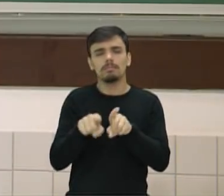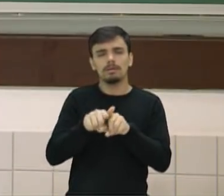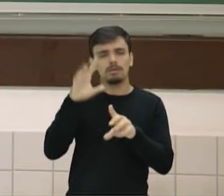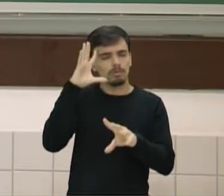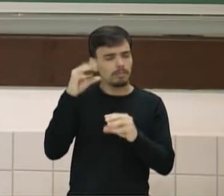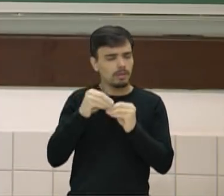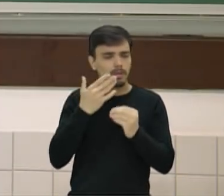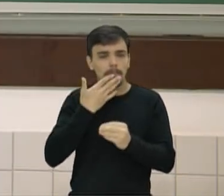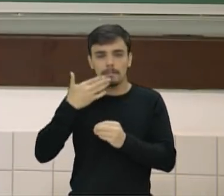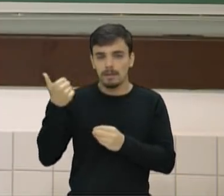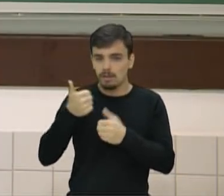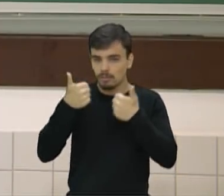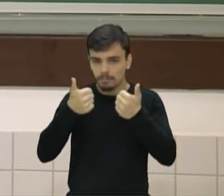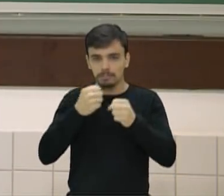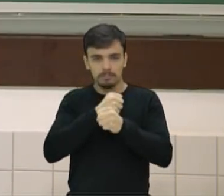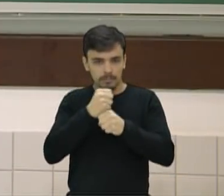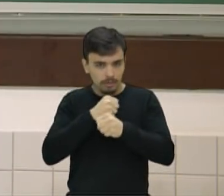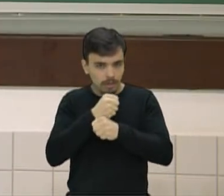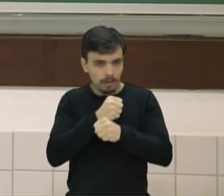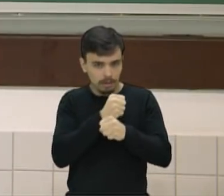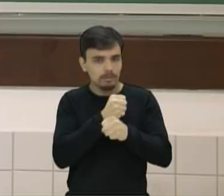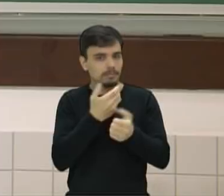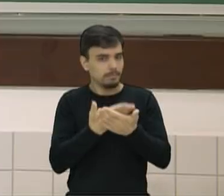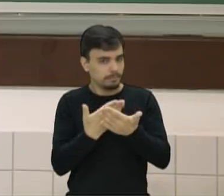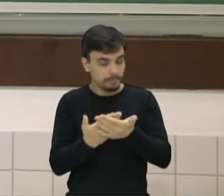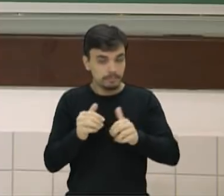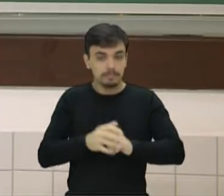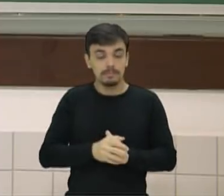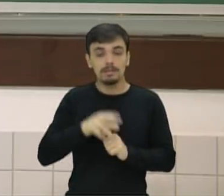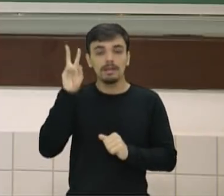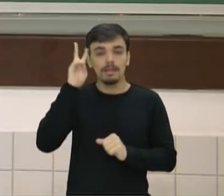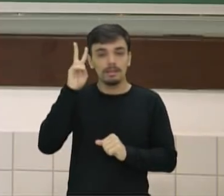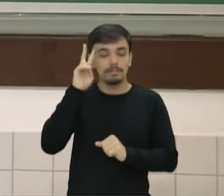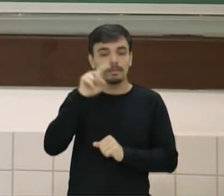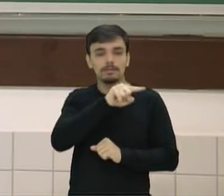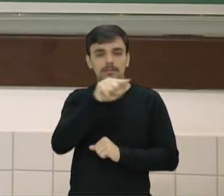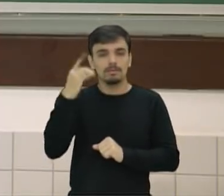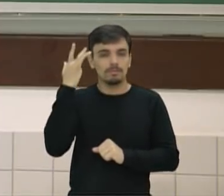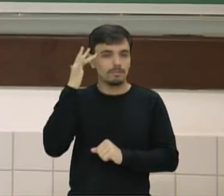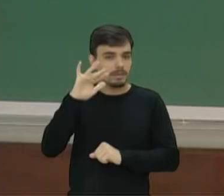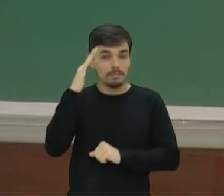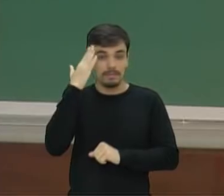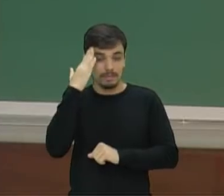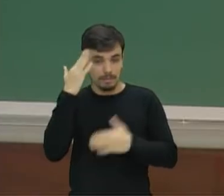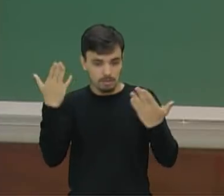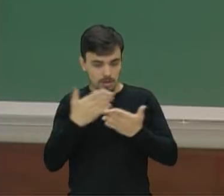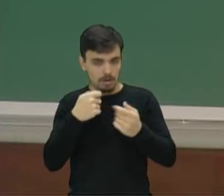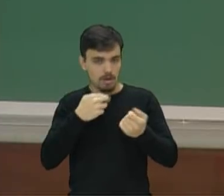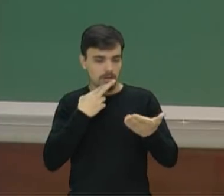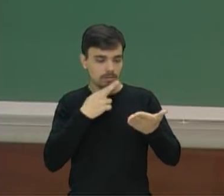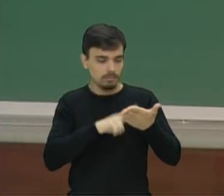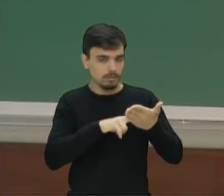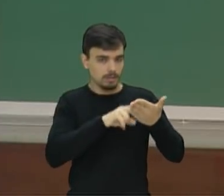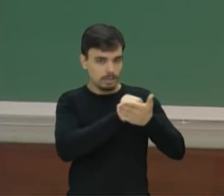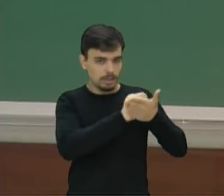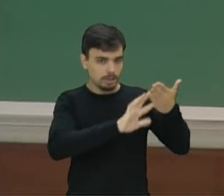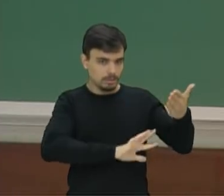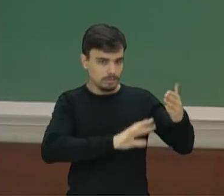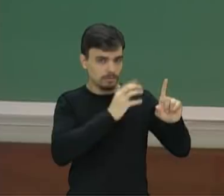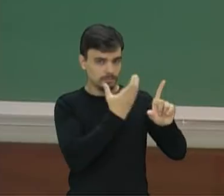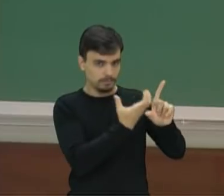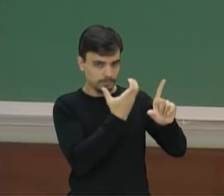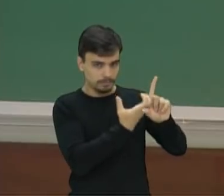maneira possível o nosso ano letivo. Lembrando, quem ainda não sabe, vai saber agora, tem que responder a atividade lá